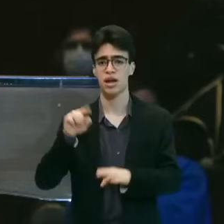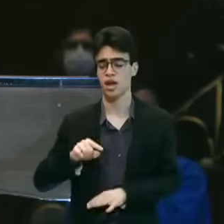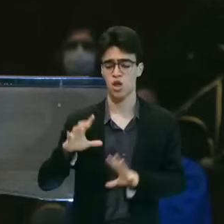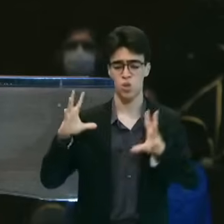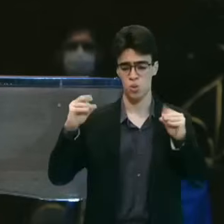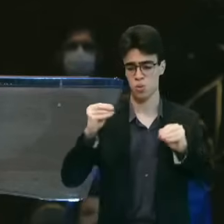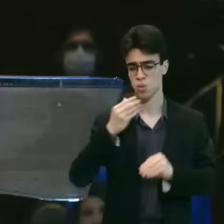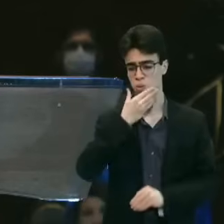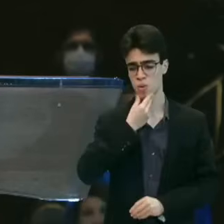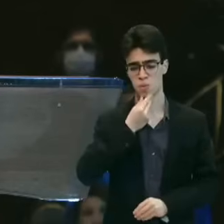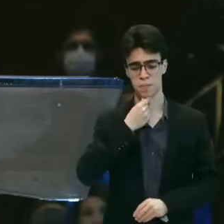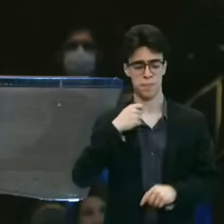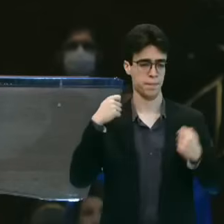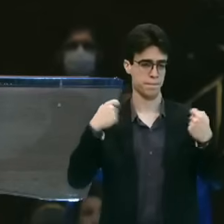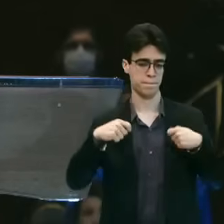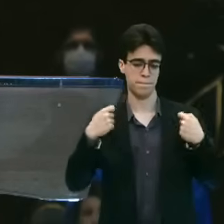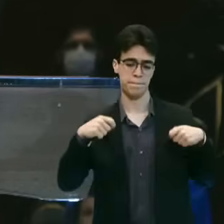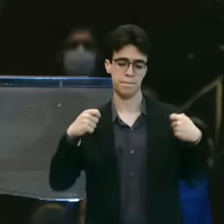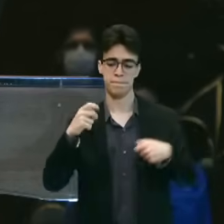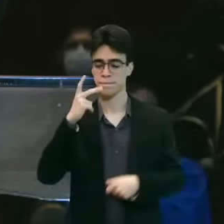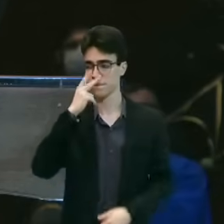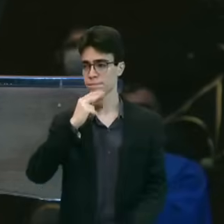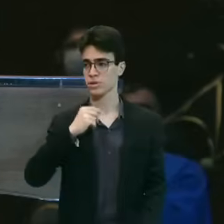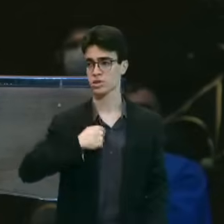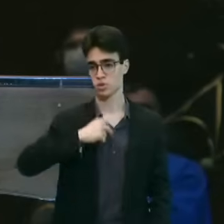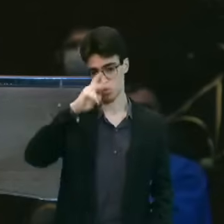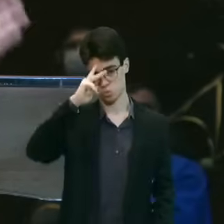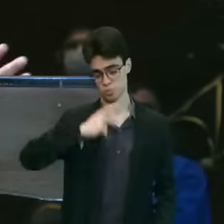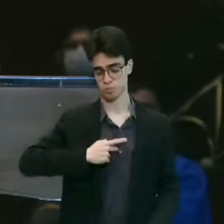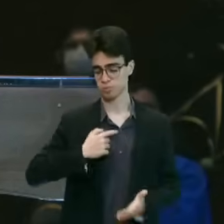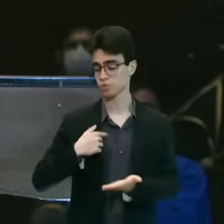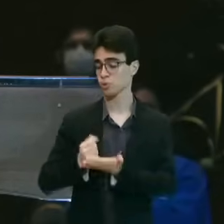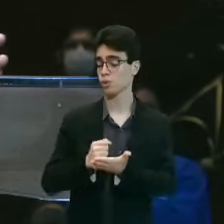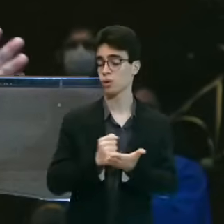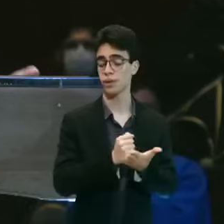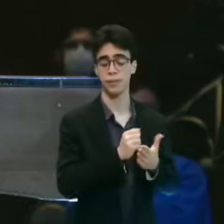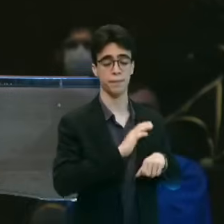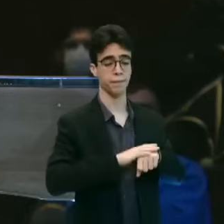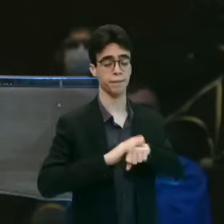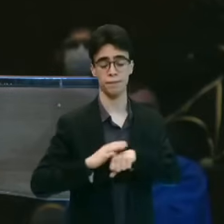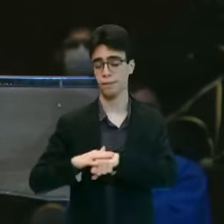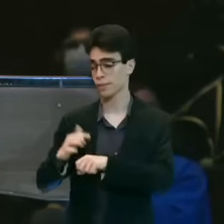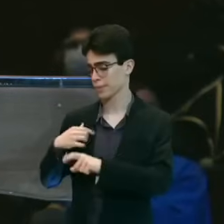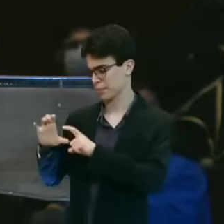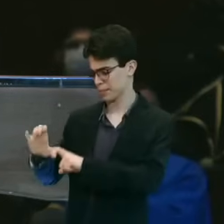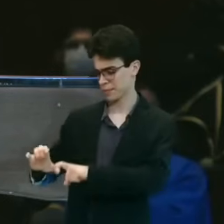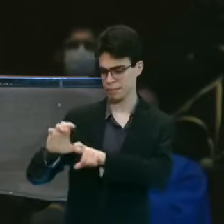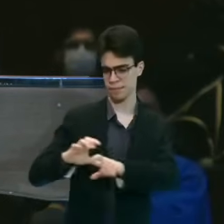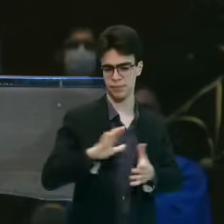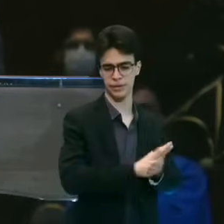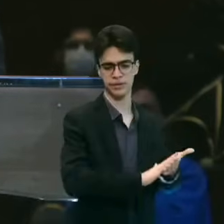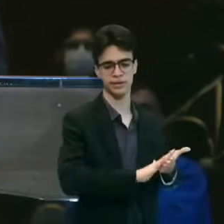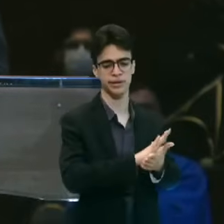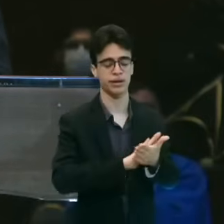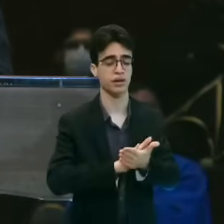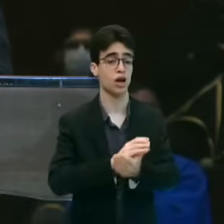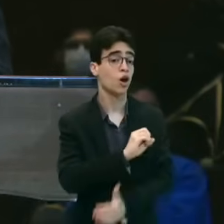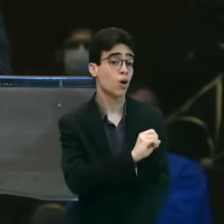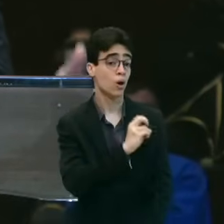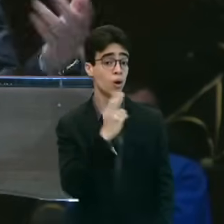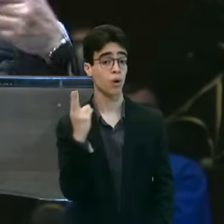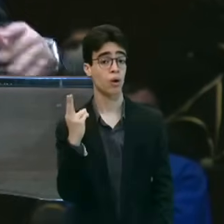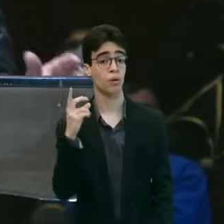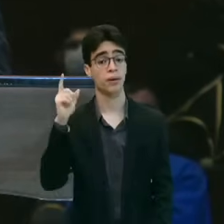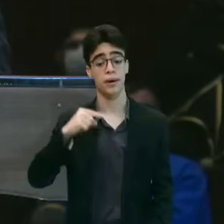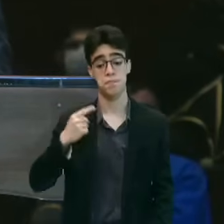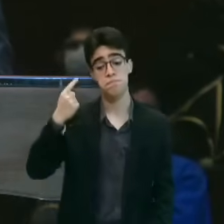ser alguém que pudesse se autogerir sem prestar contas a nada e a ninguém. Ou então o